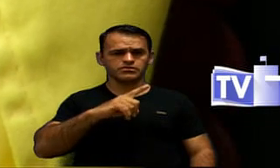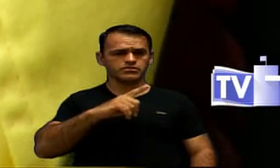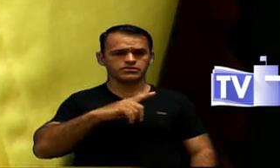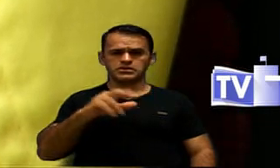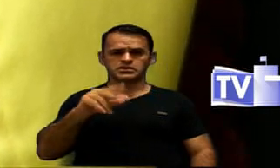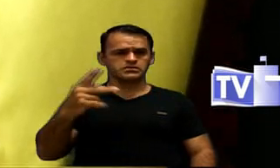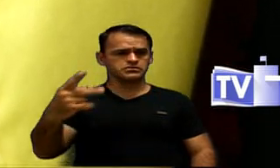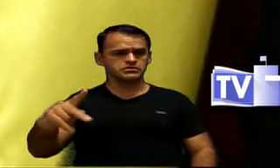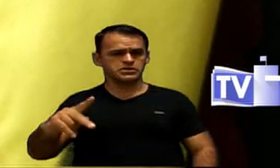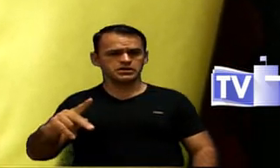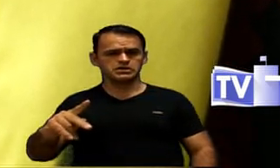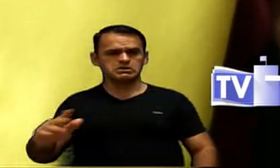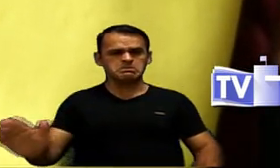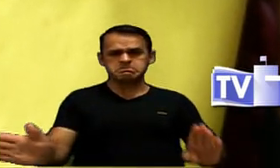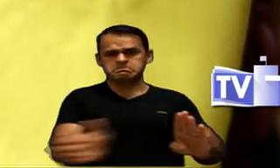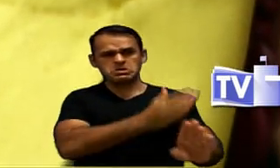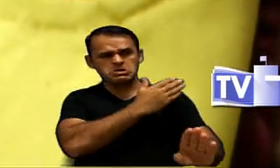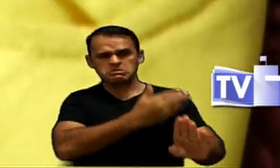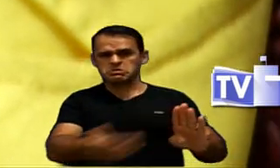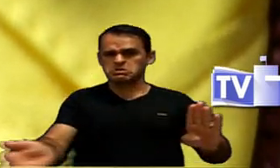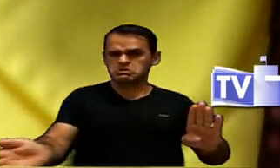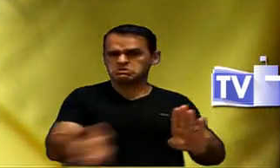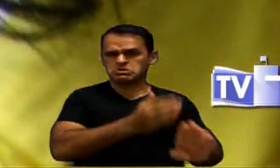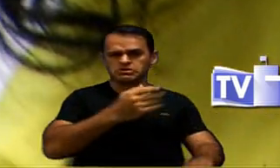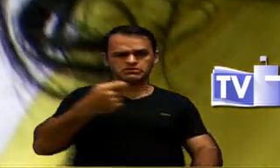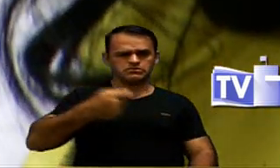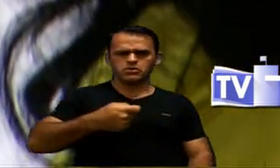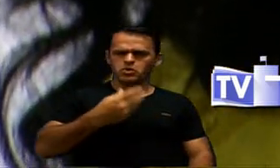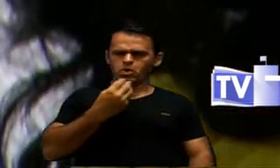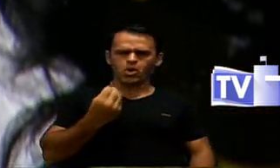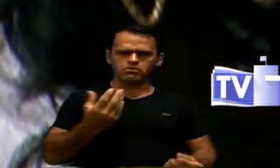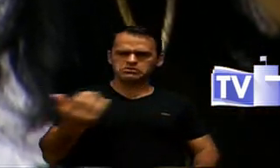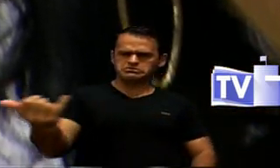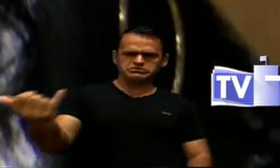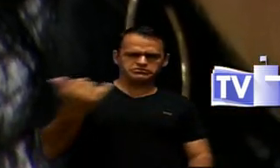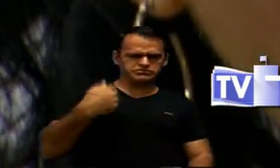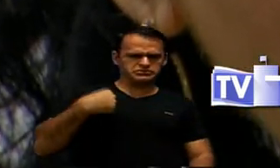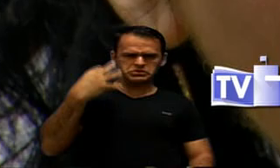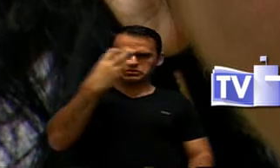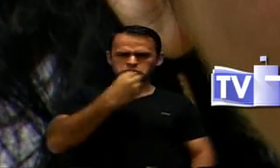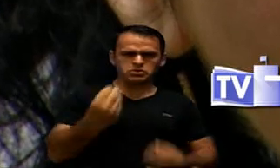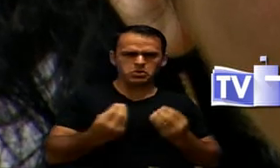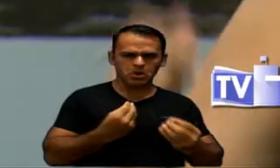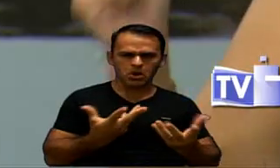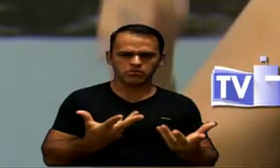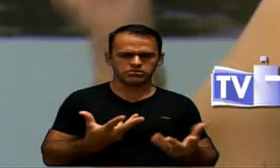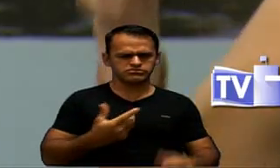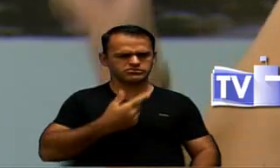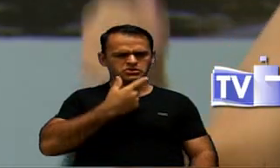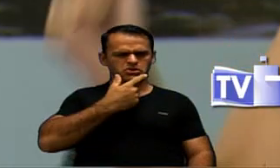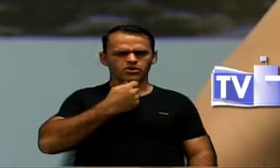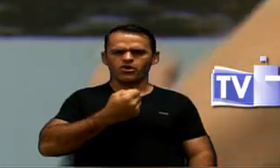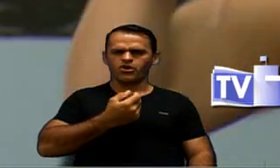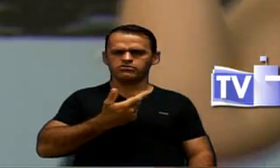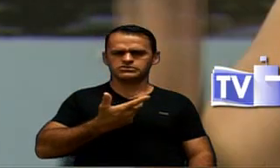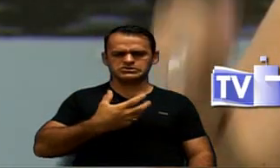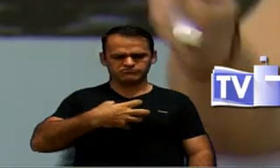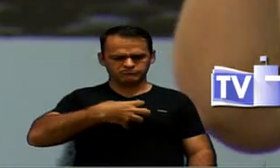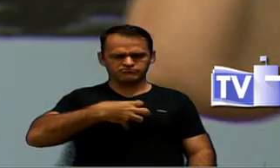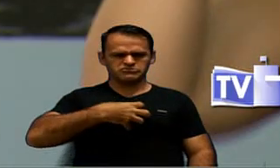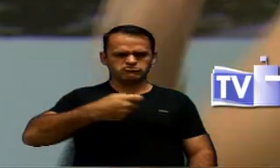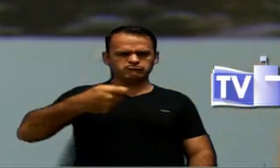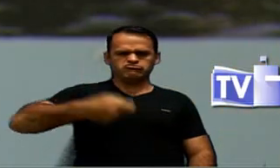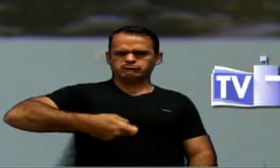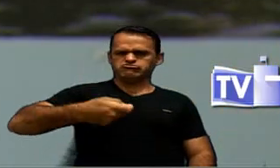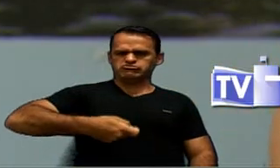cara dele. Homem não fala que outro homem é bonito. Então, esse machismo, Esse machismo ensina